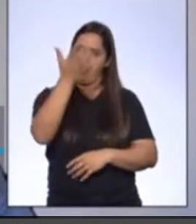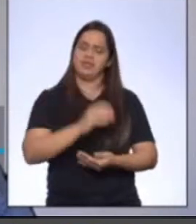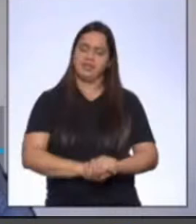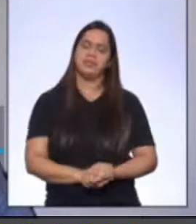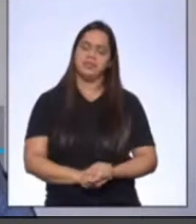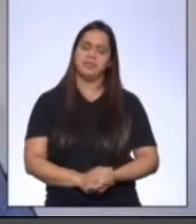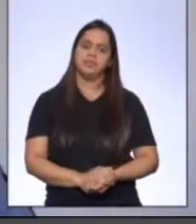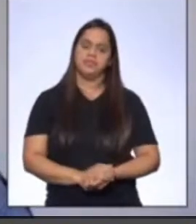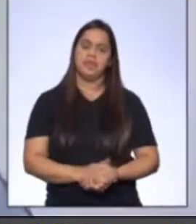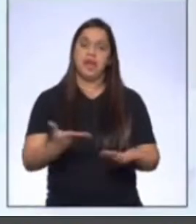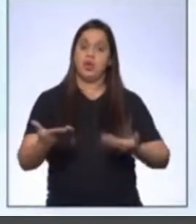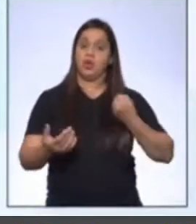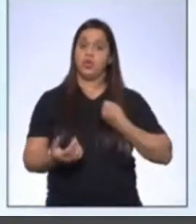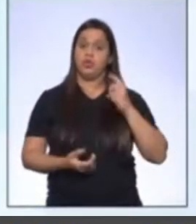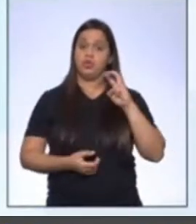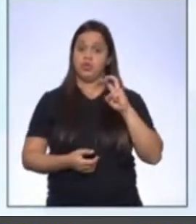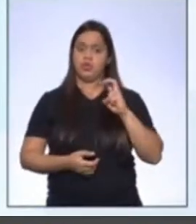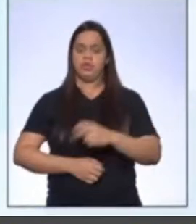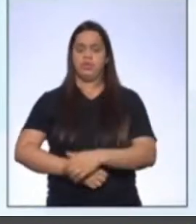para a questão 5.